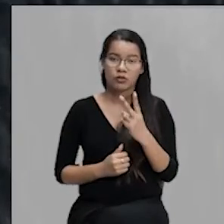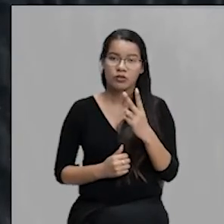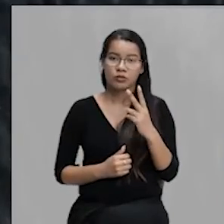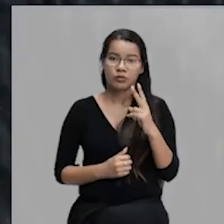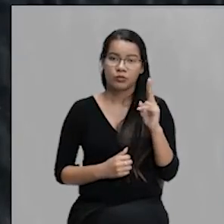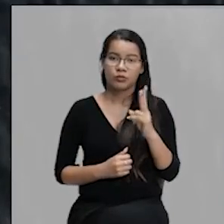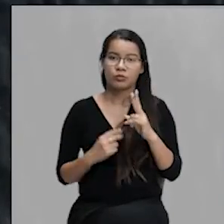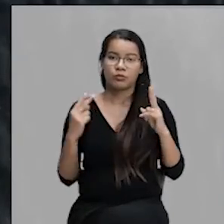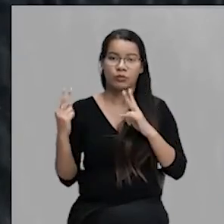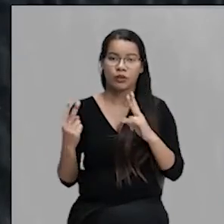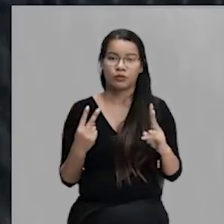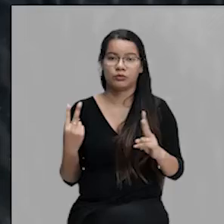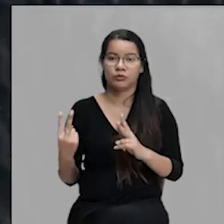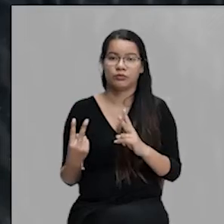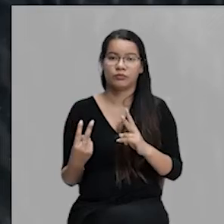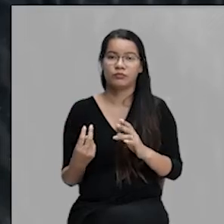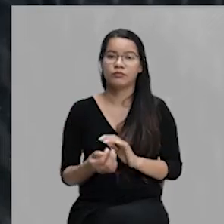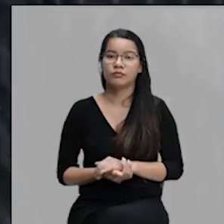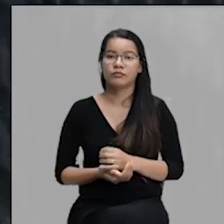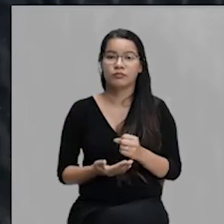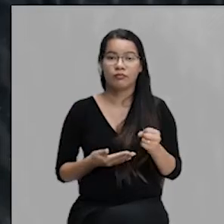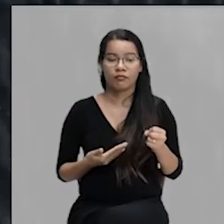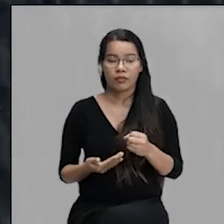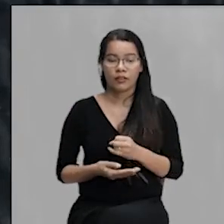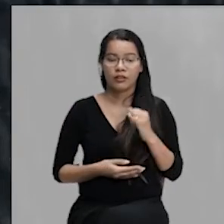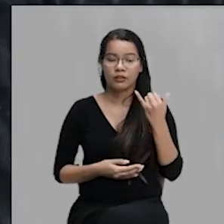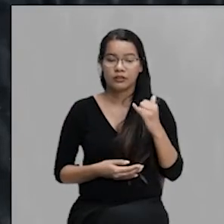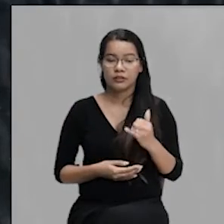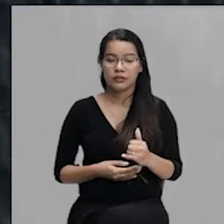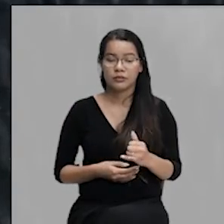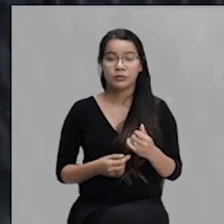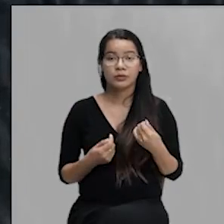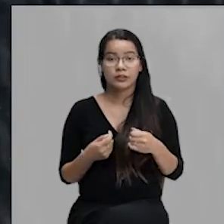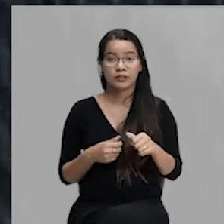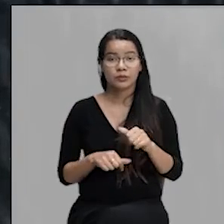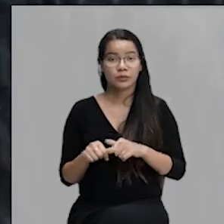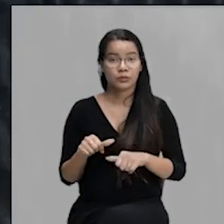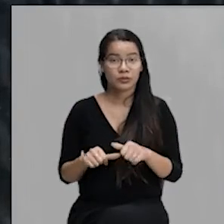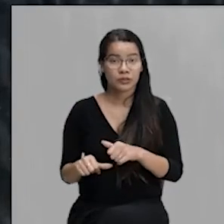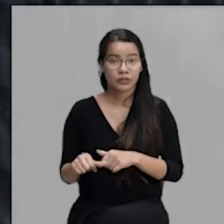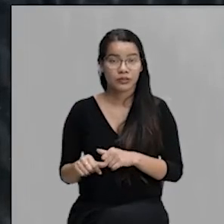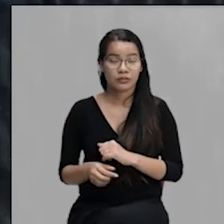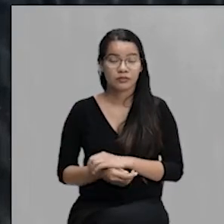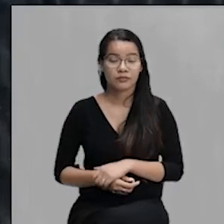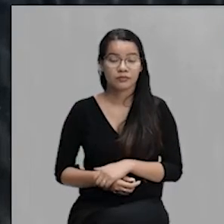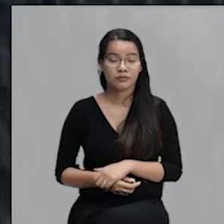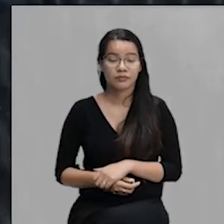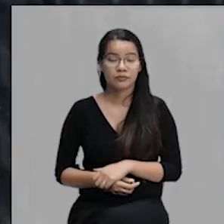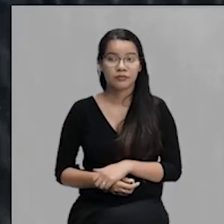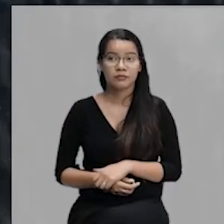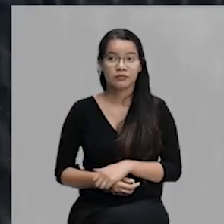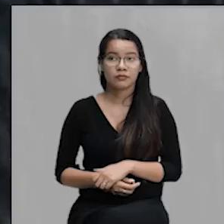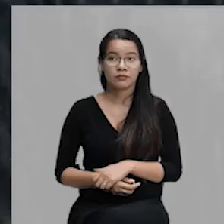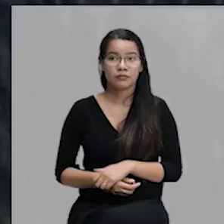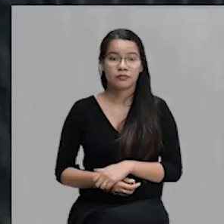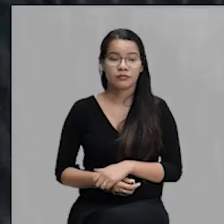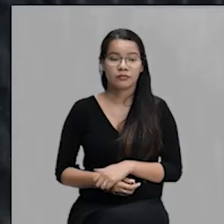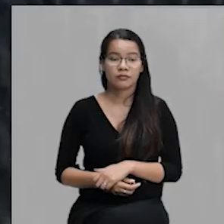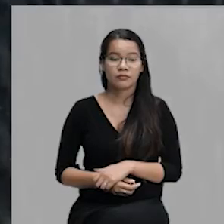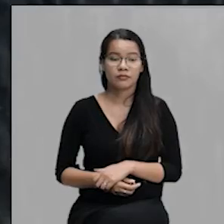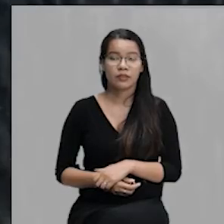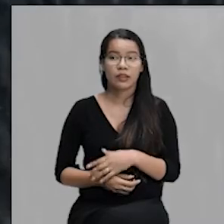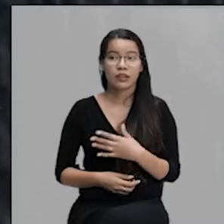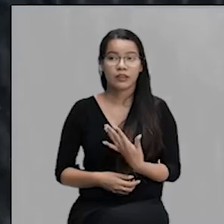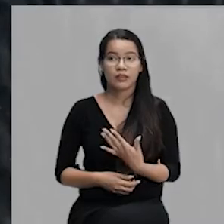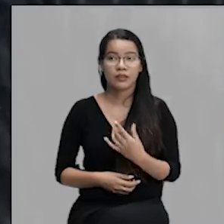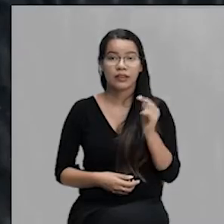em energias não renováveis e contaminantes, né? Então a gente tem que mudar isso, que são utilizadas de maneira não equitativa, excessiva e com desperdício.